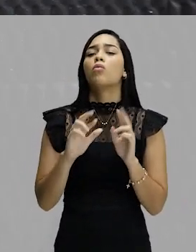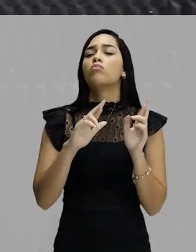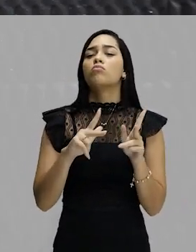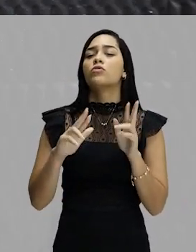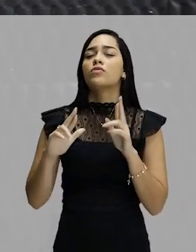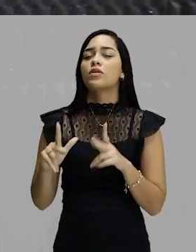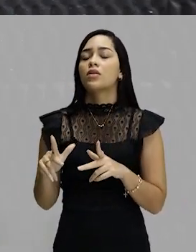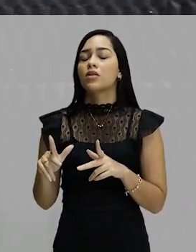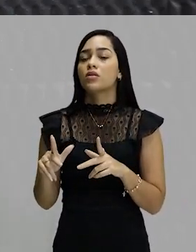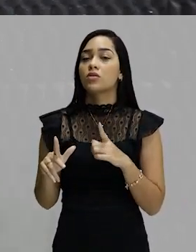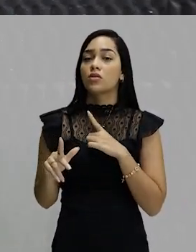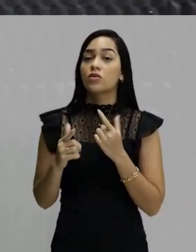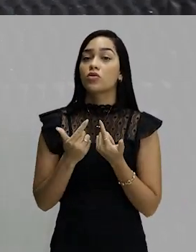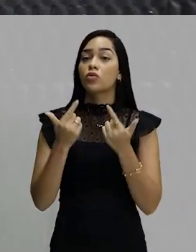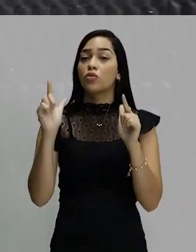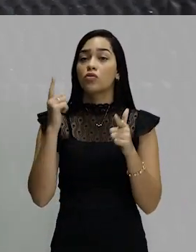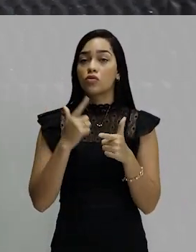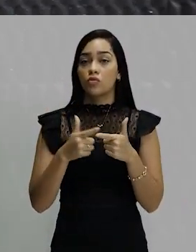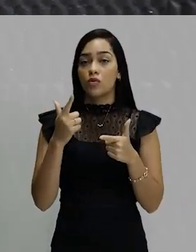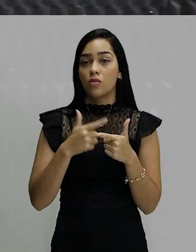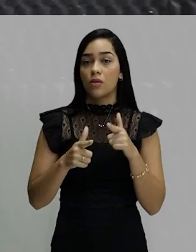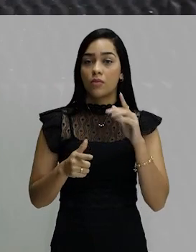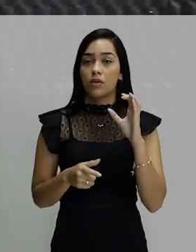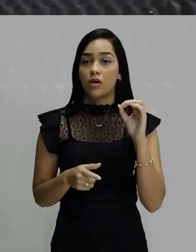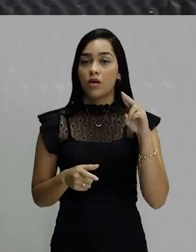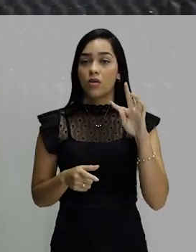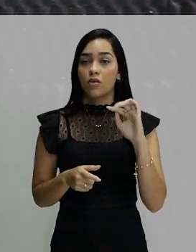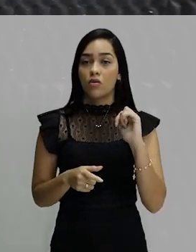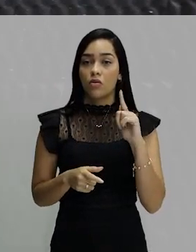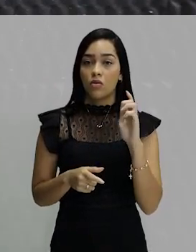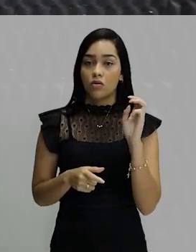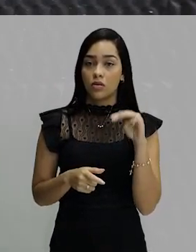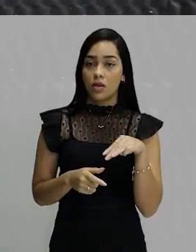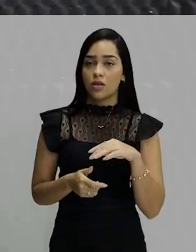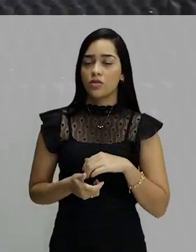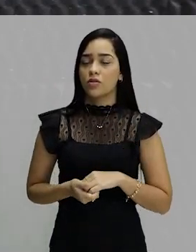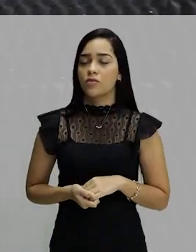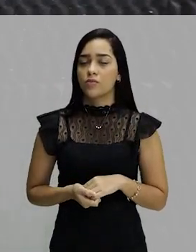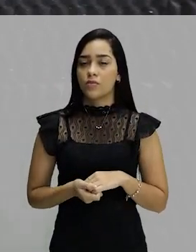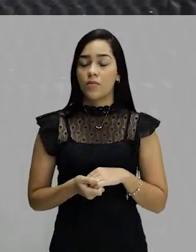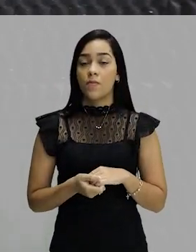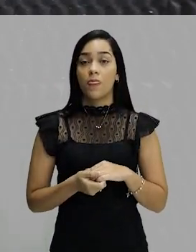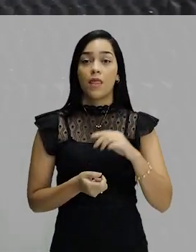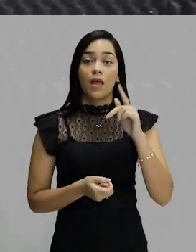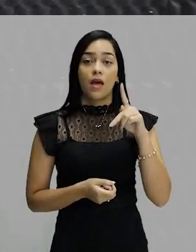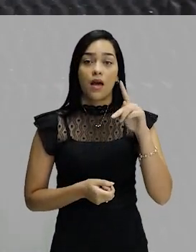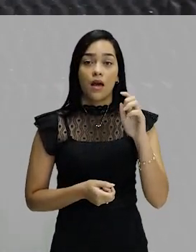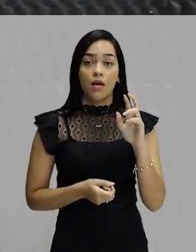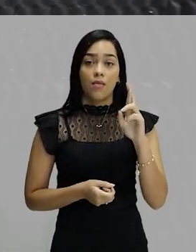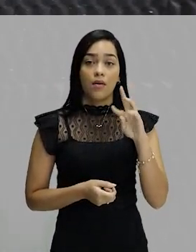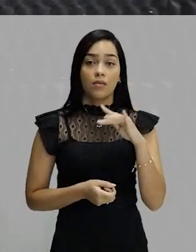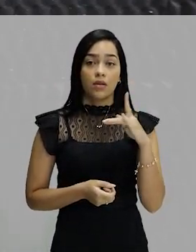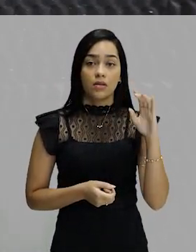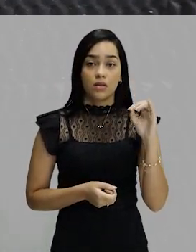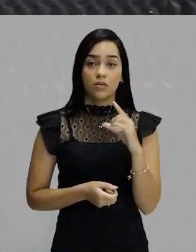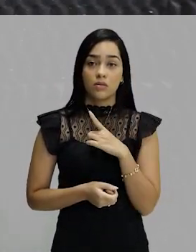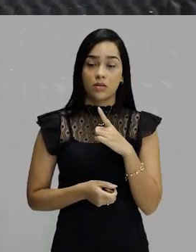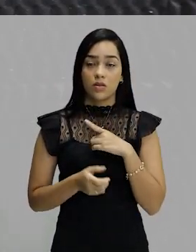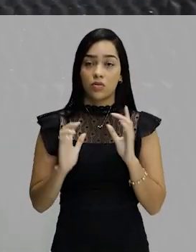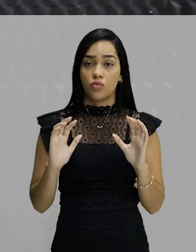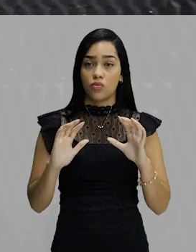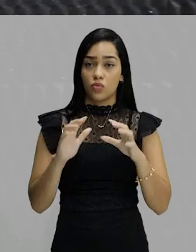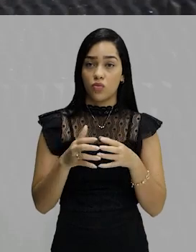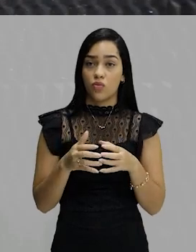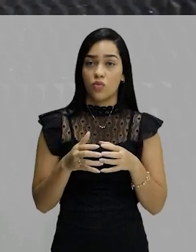diferencia a permutação de outros problemas da contagem? Na permutação, a quantidade de elementos que eu tenho para formar o